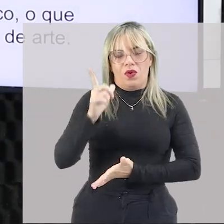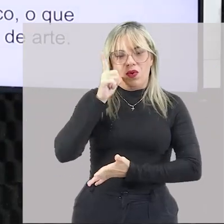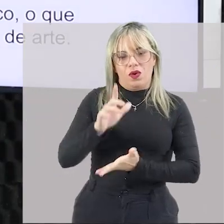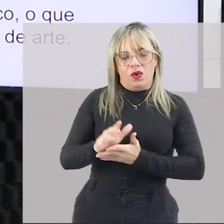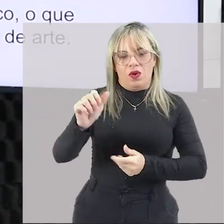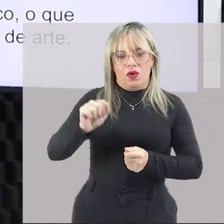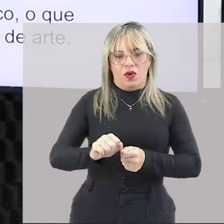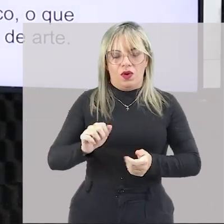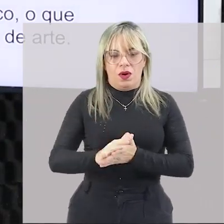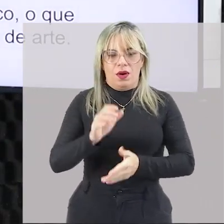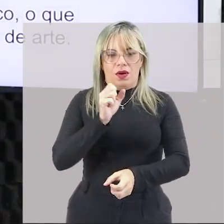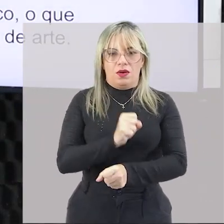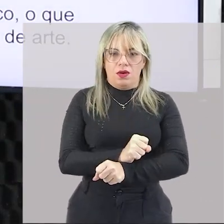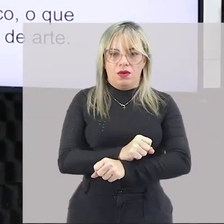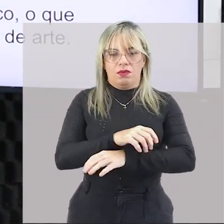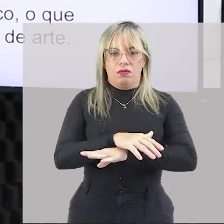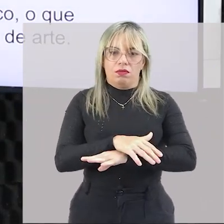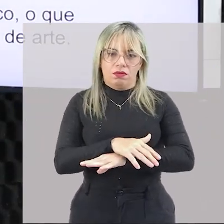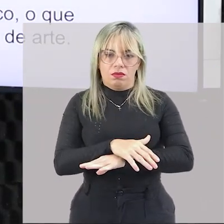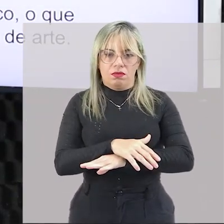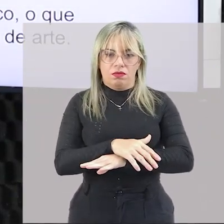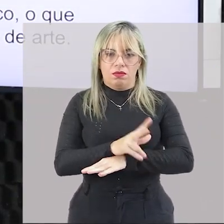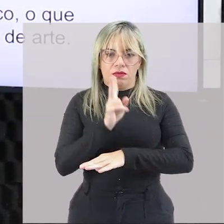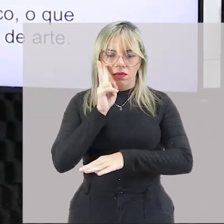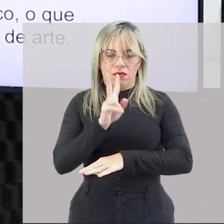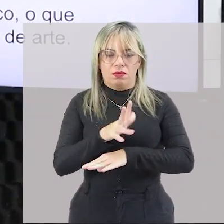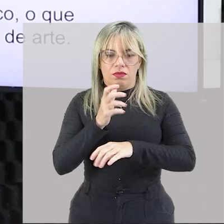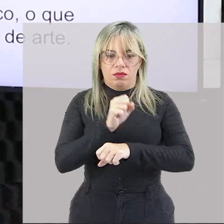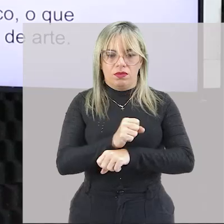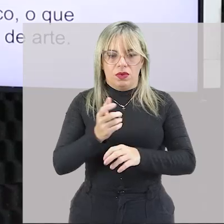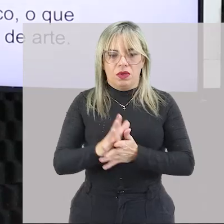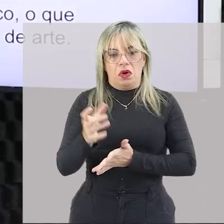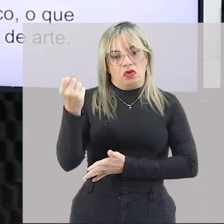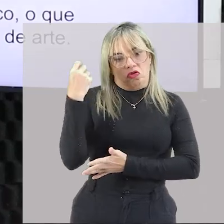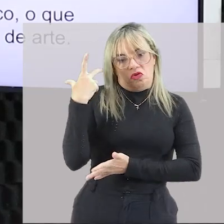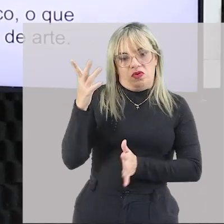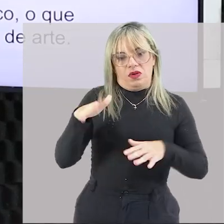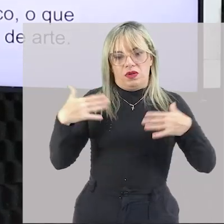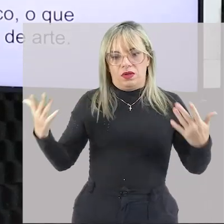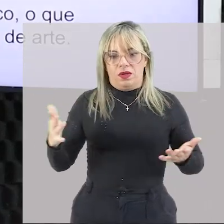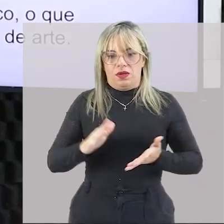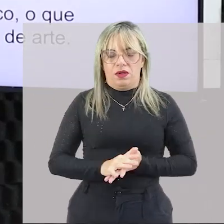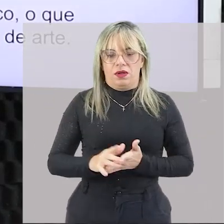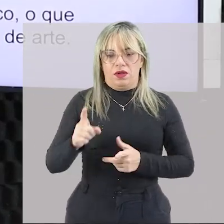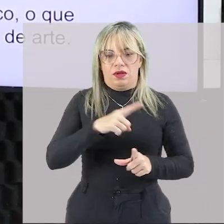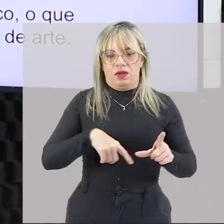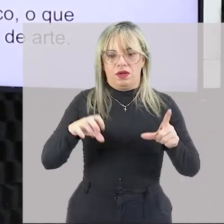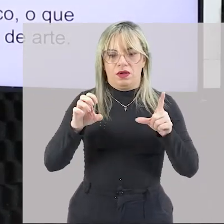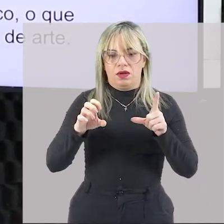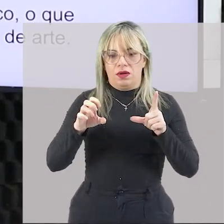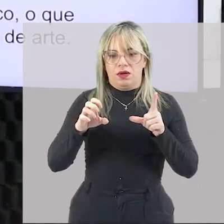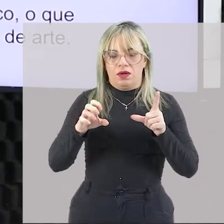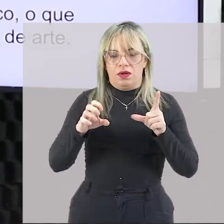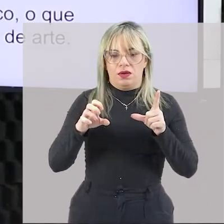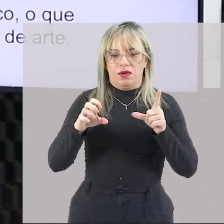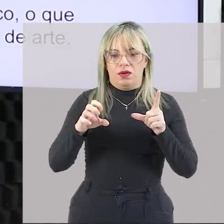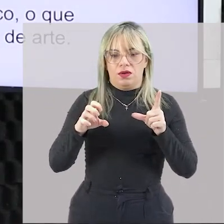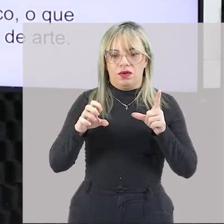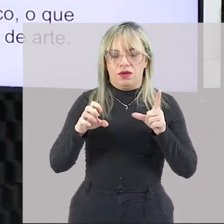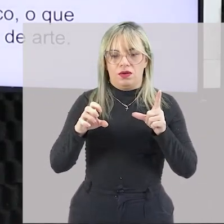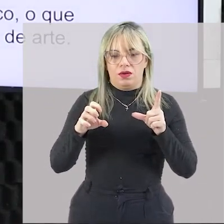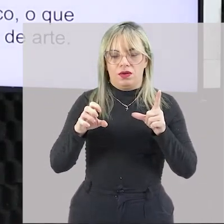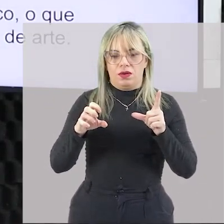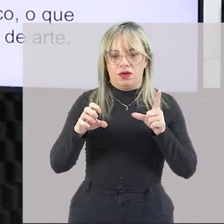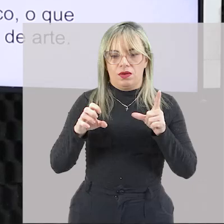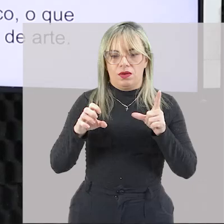fazer isso, ficar quieto olhando enquanto alguém está te olhando parado? E, professor, isso é estranho. Né? Letra E. Aproximação entre o artista e o público,